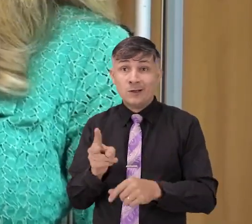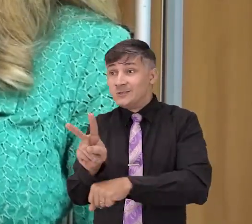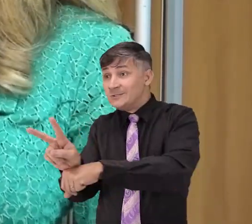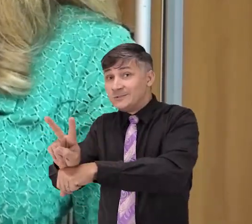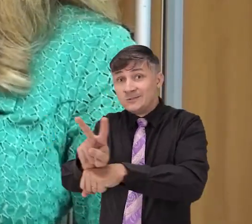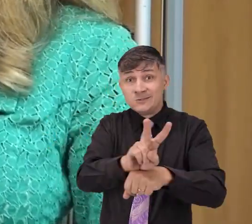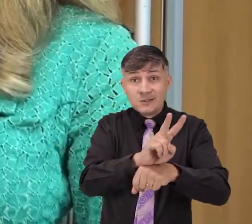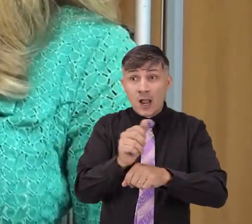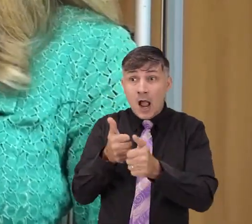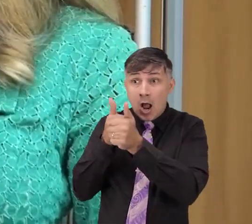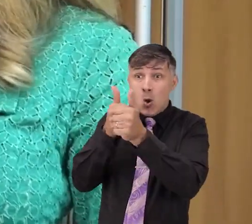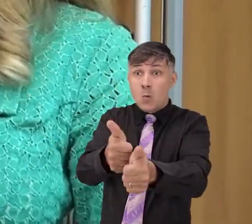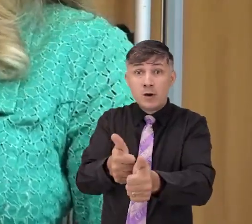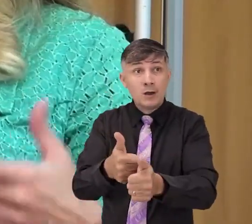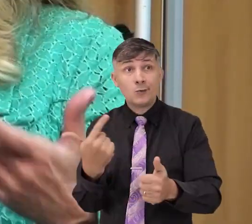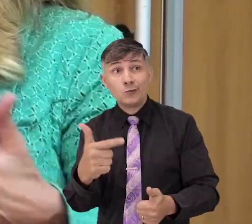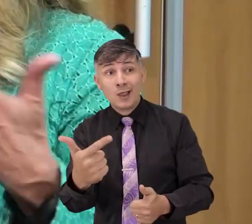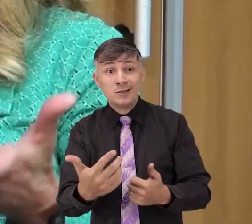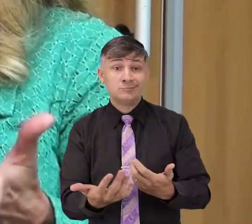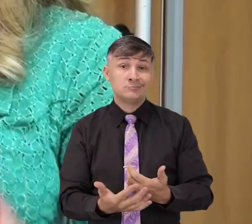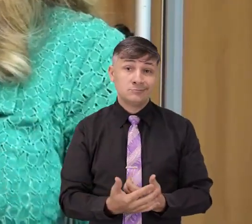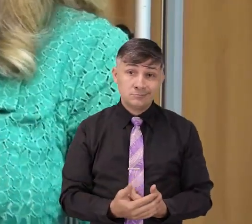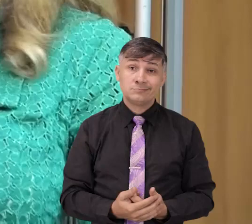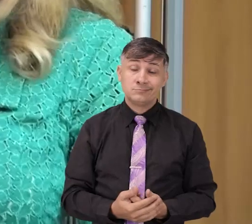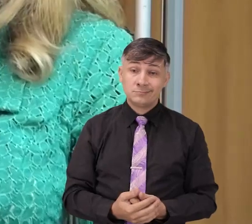acompanhar, né?